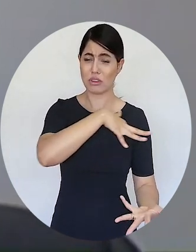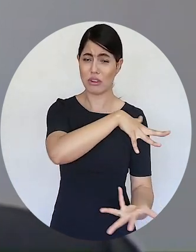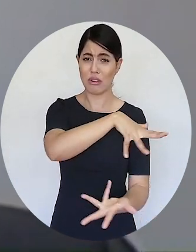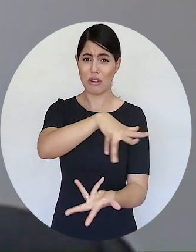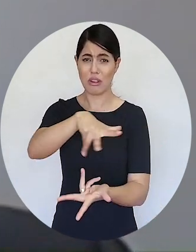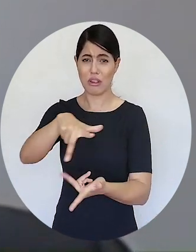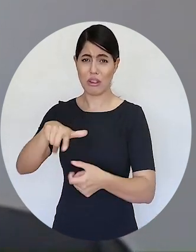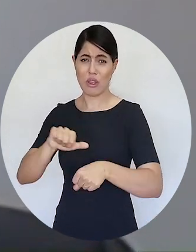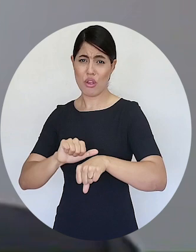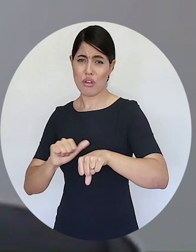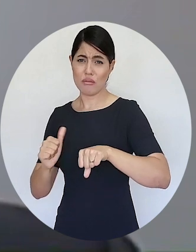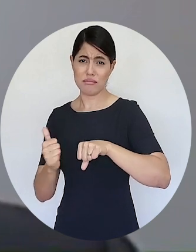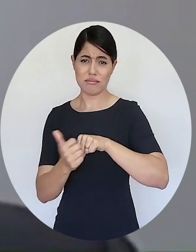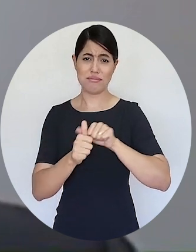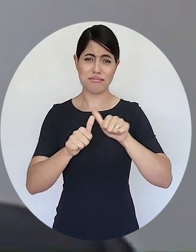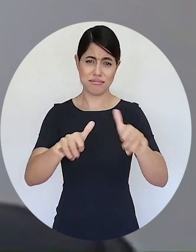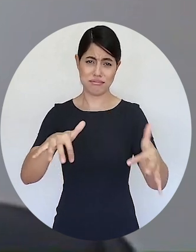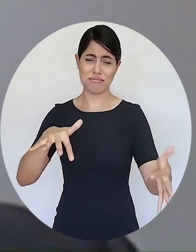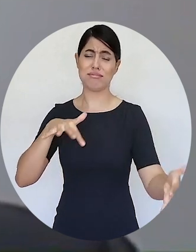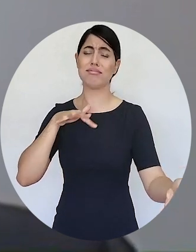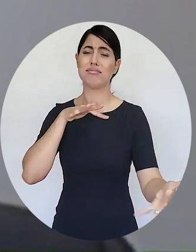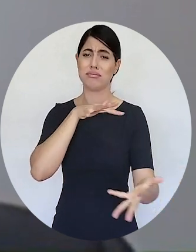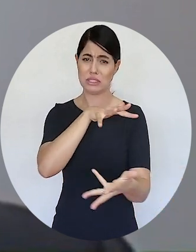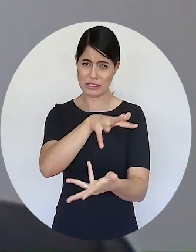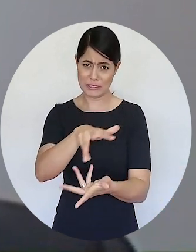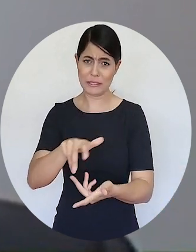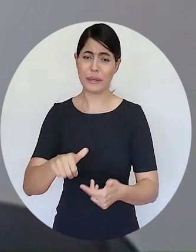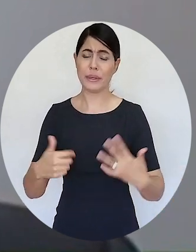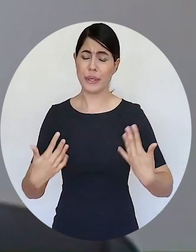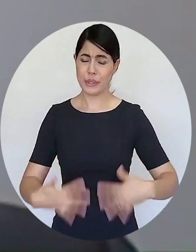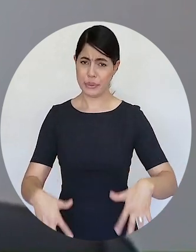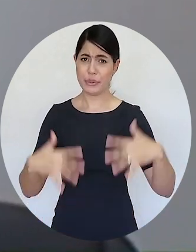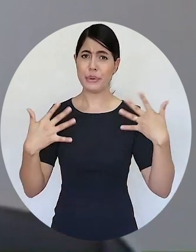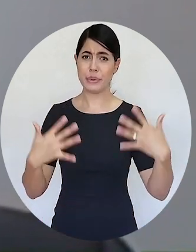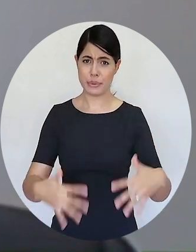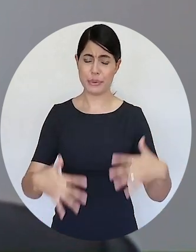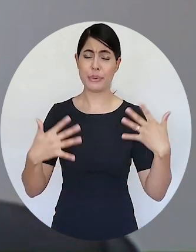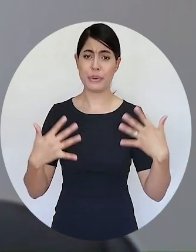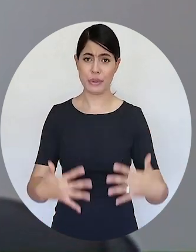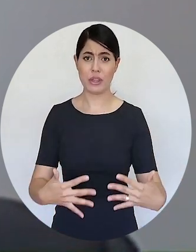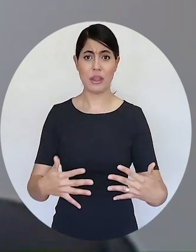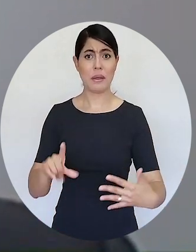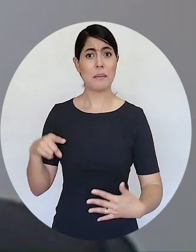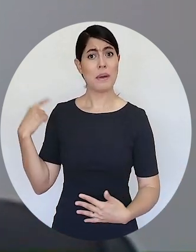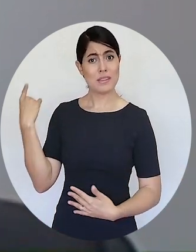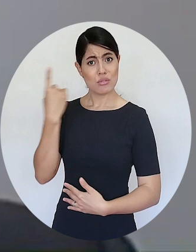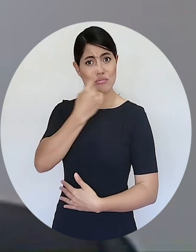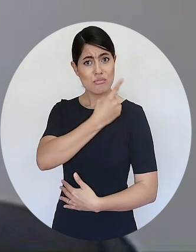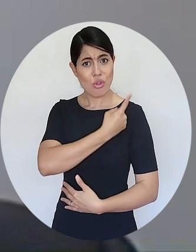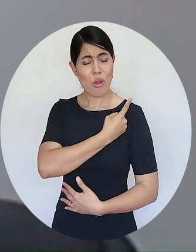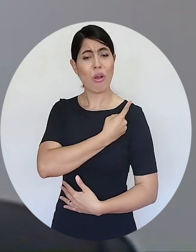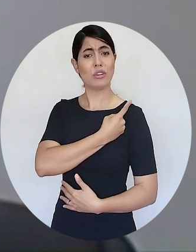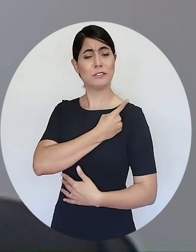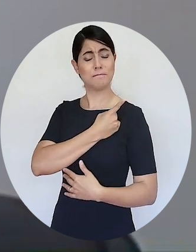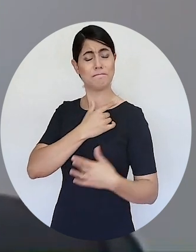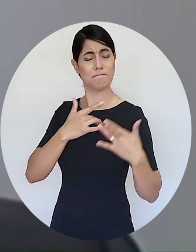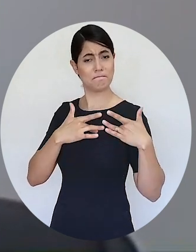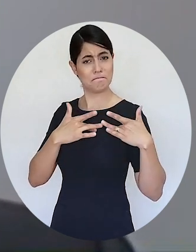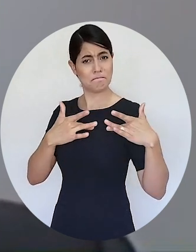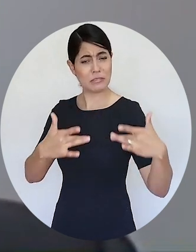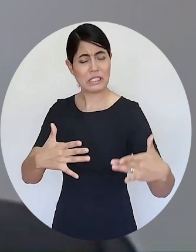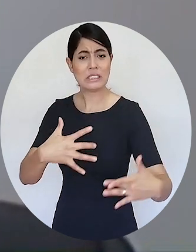no enfrentamento deste grande mal, da pandemia do coronavírus, onde prestamos, sem dúvida alguma,